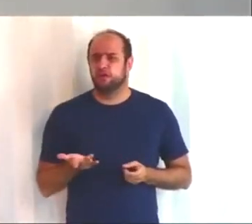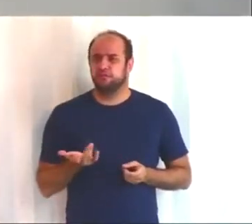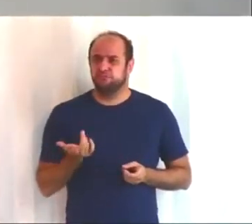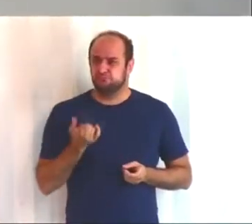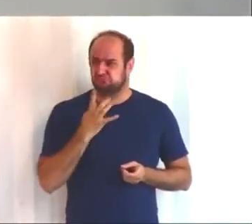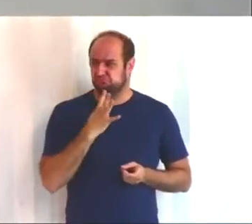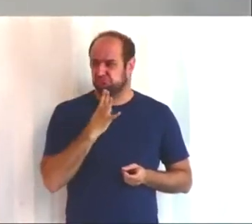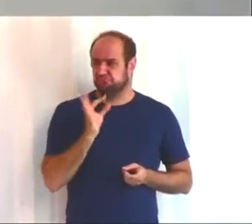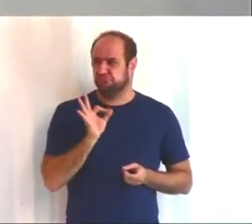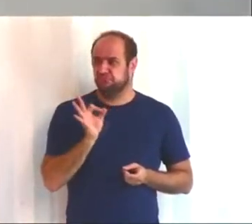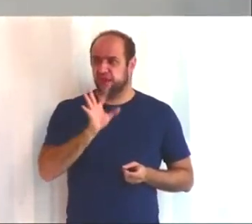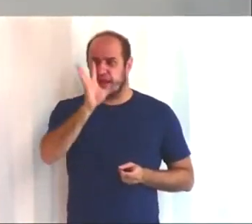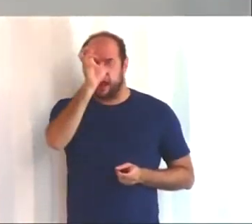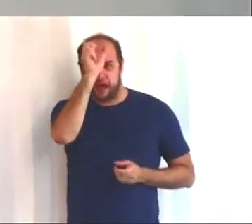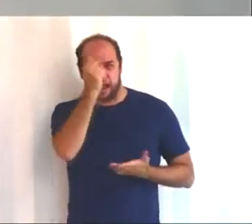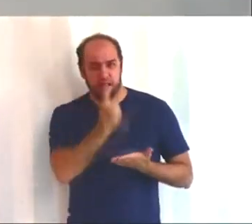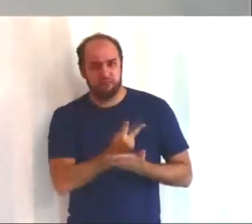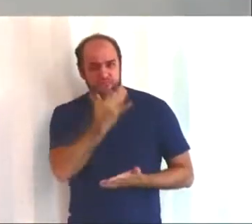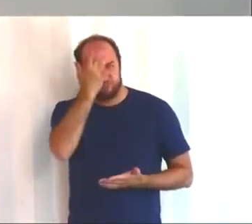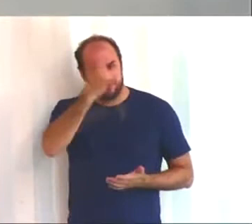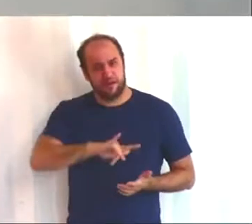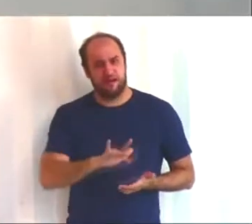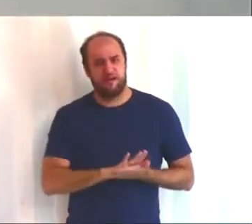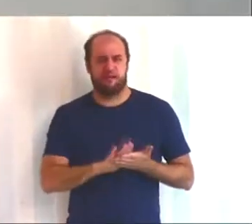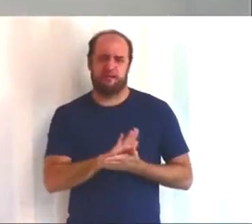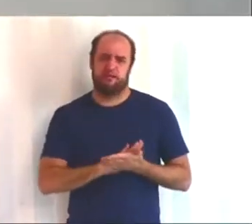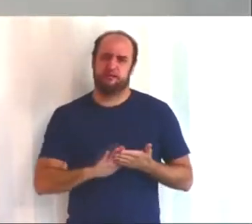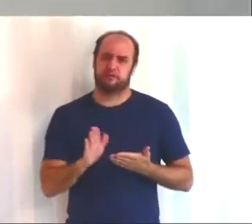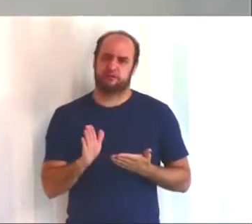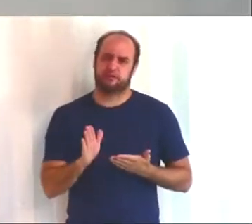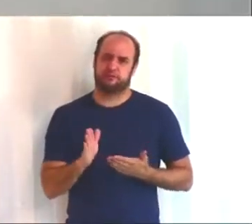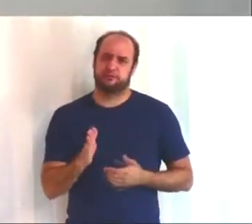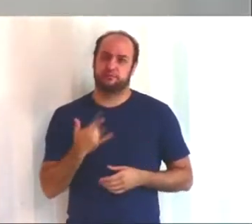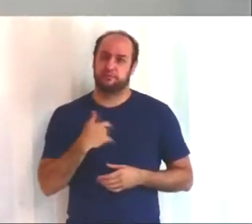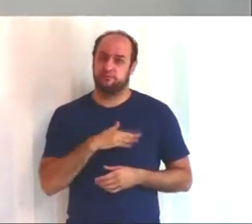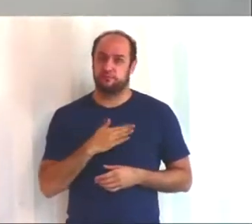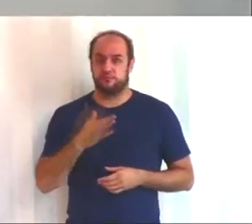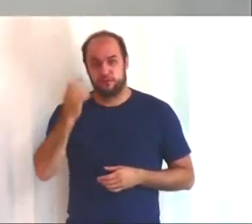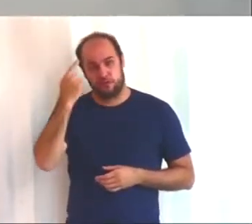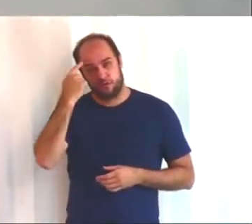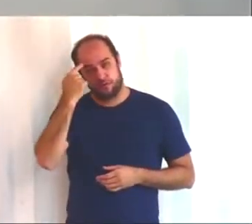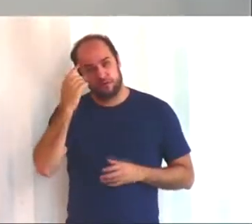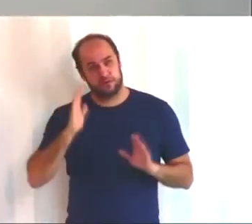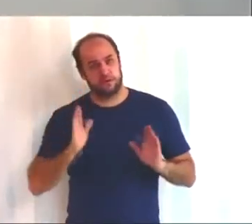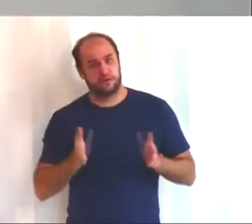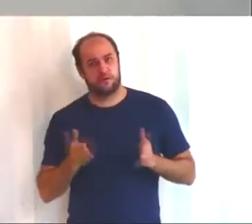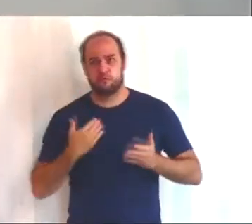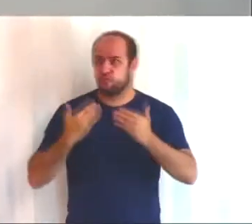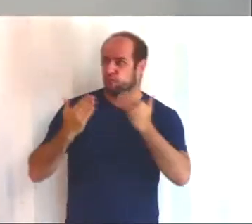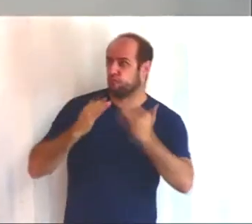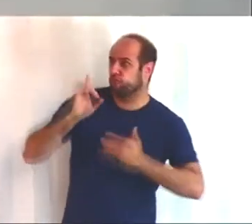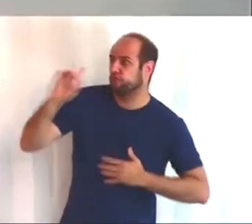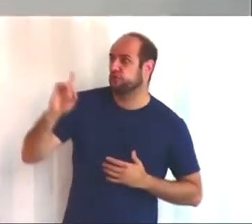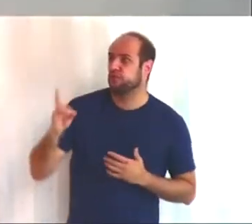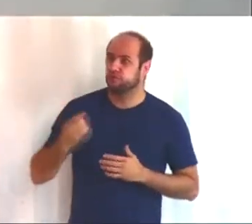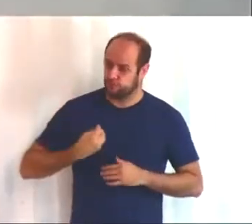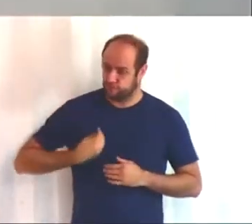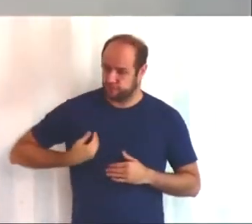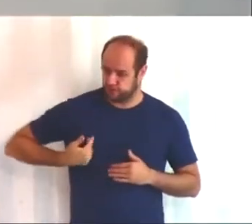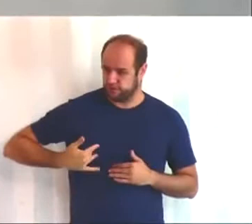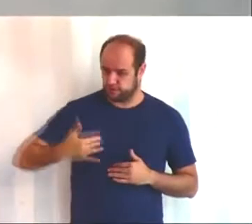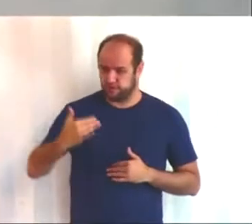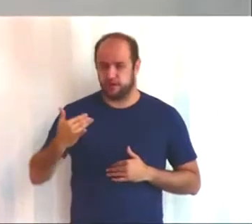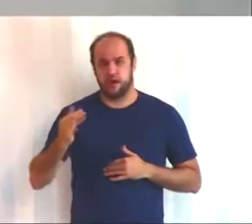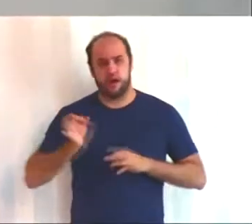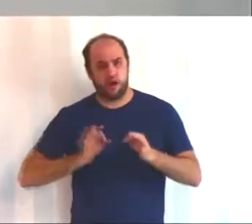erros deles para que possamos acertar na nossa caminhada com Deus. Então, como